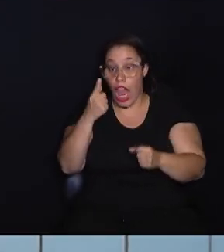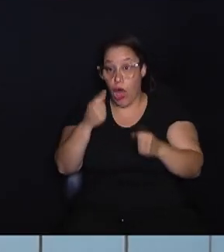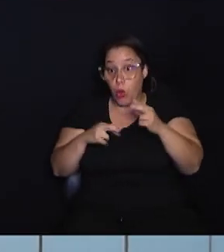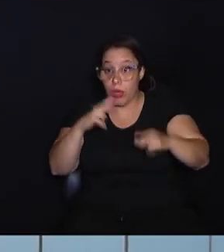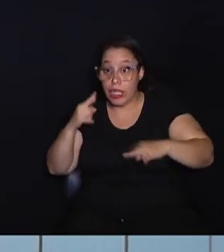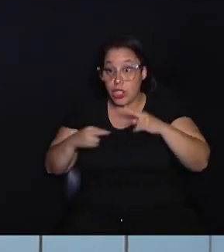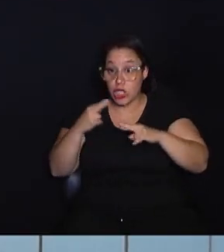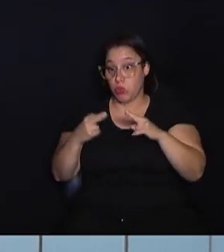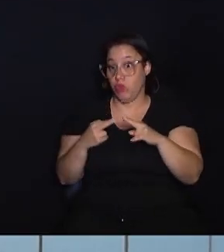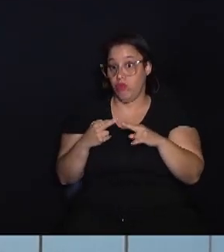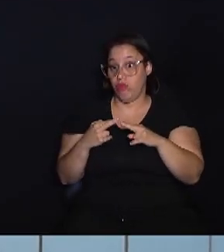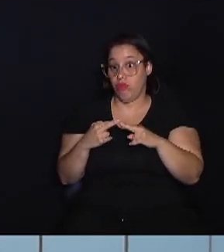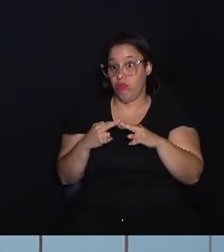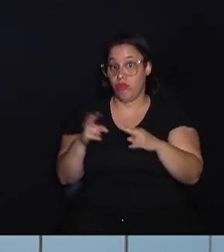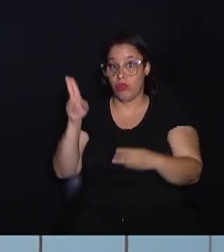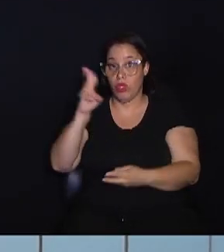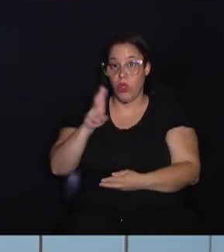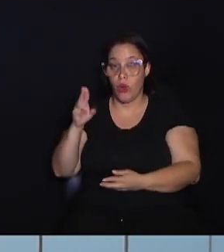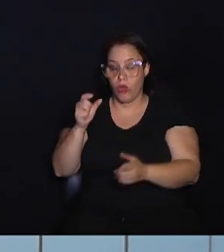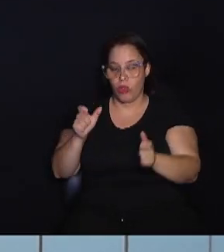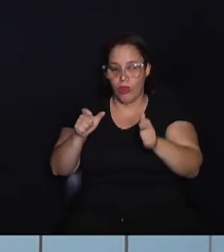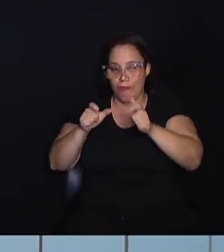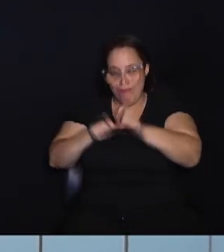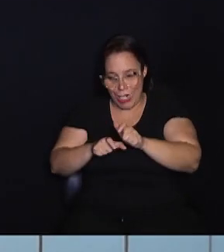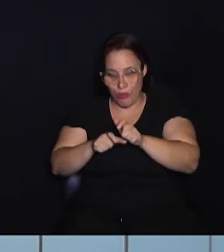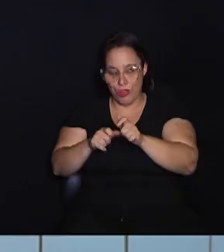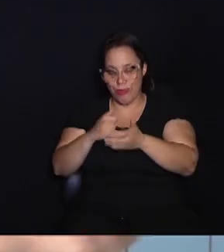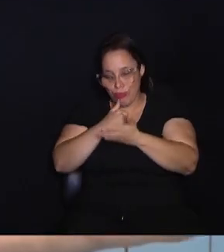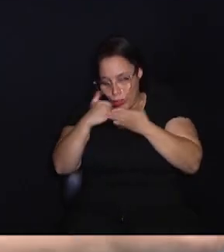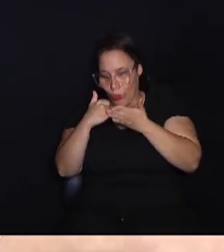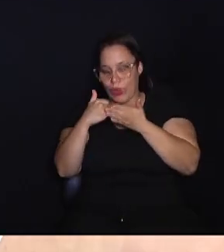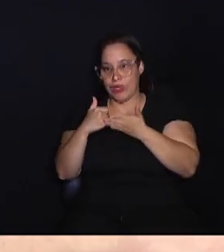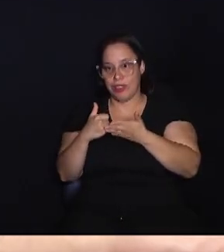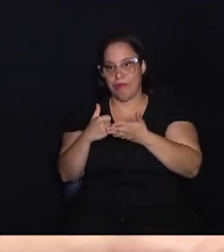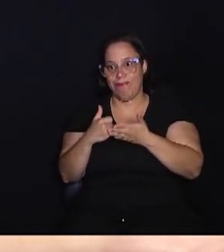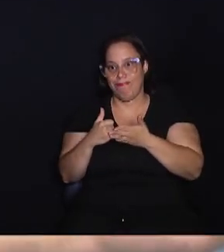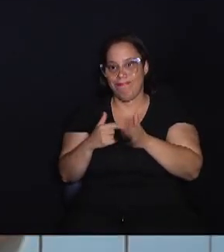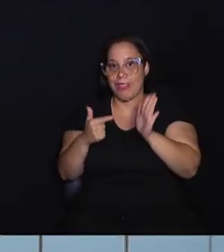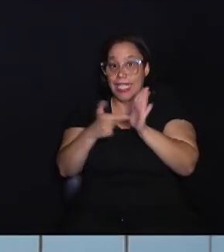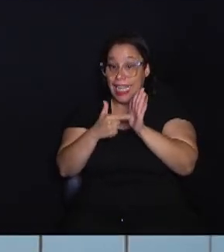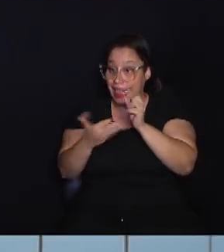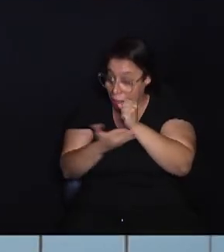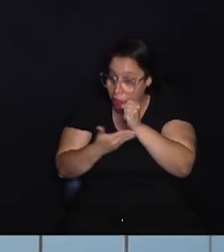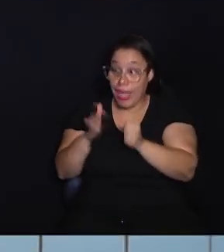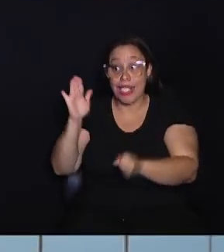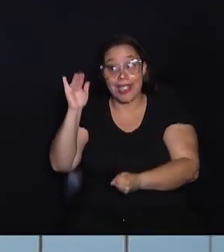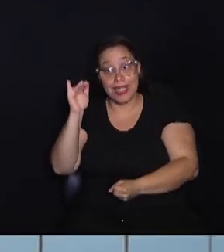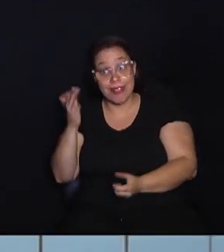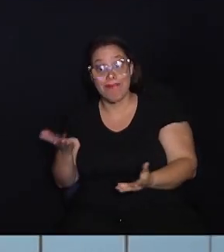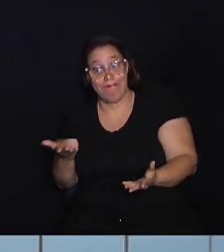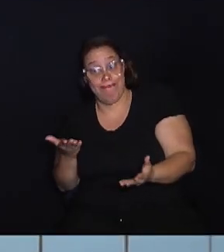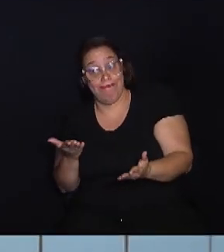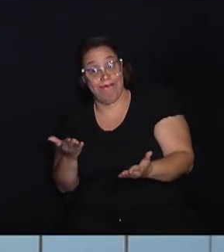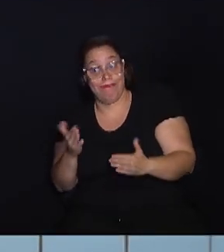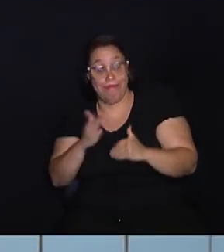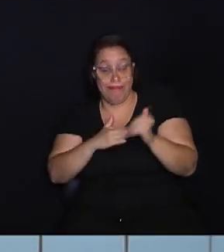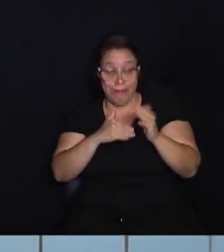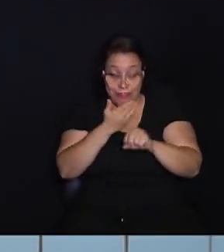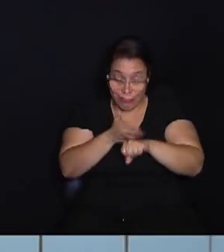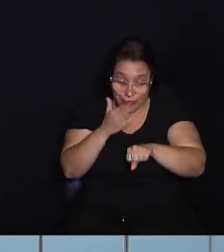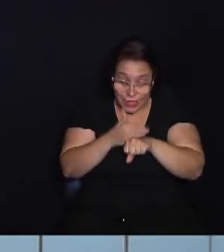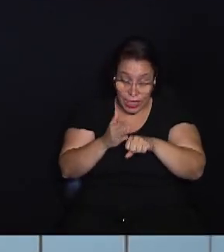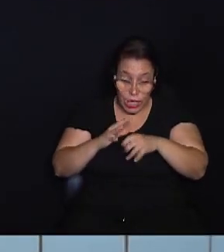religião, usavam menos droga. Então, existem evidências científicas que mostram que a prática da religiosidade